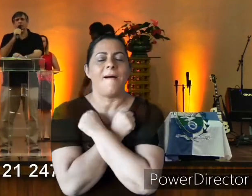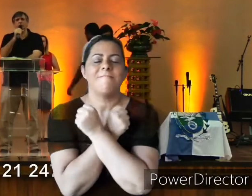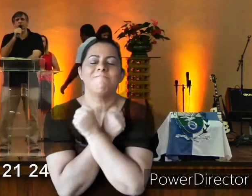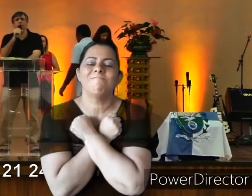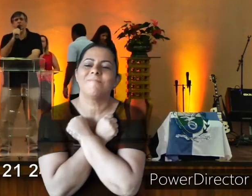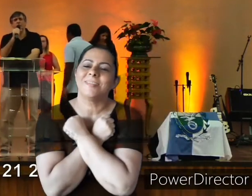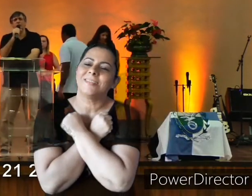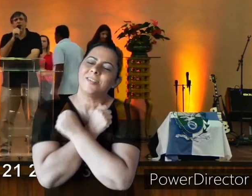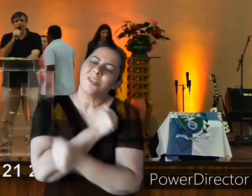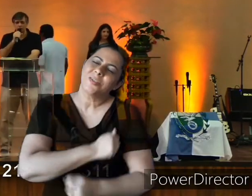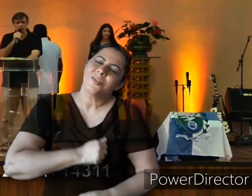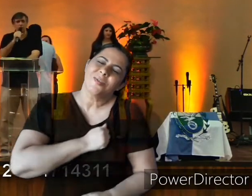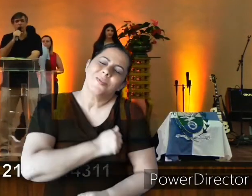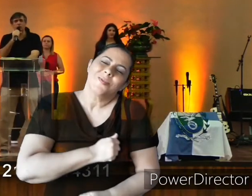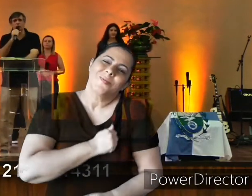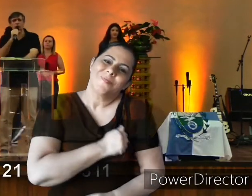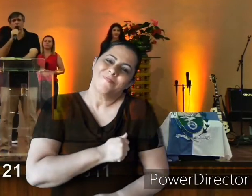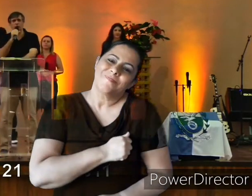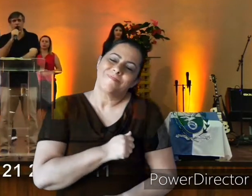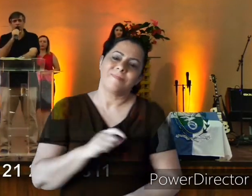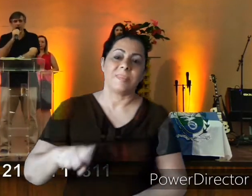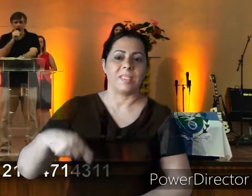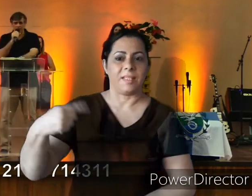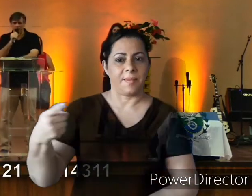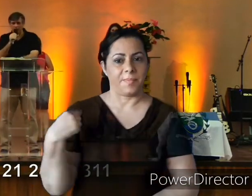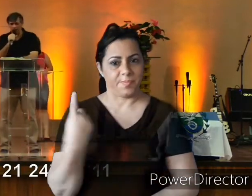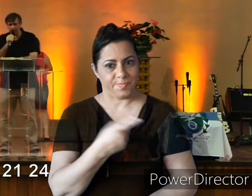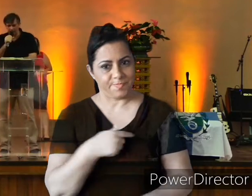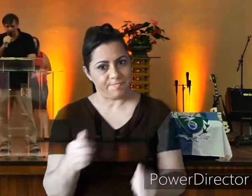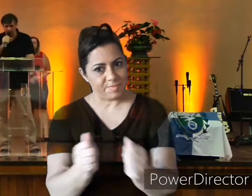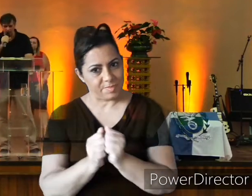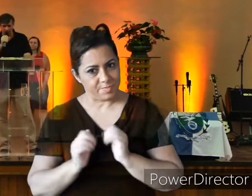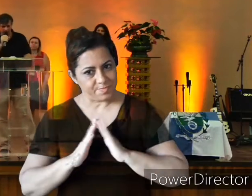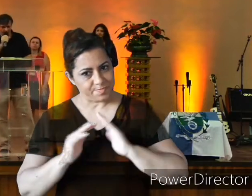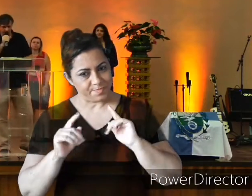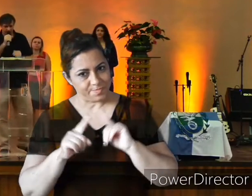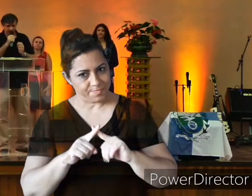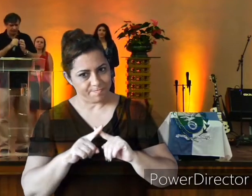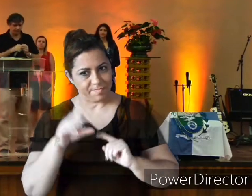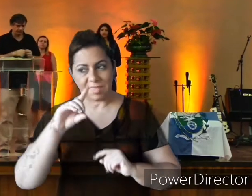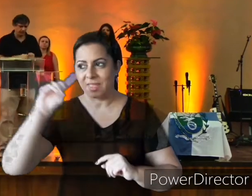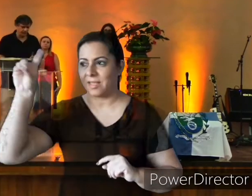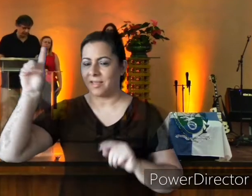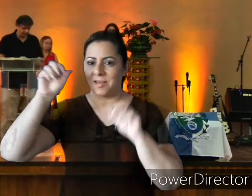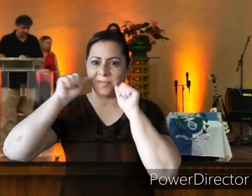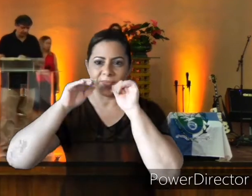Deus te abençoe, em nome de Jesus. Amém, Senhor.